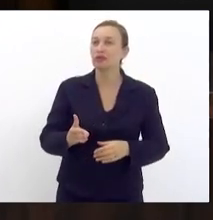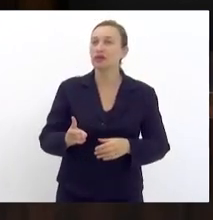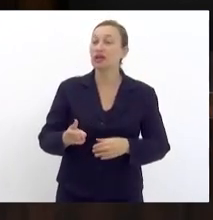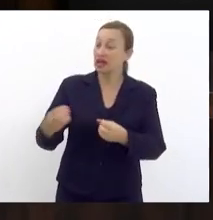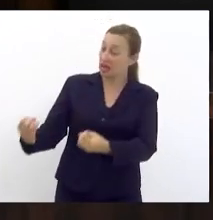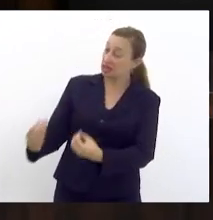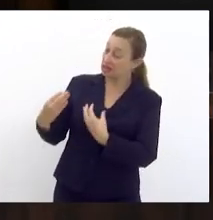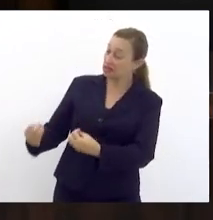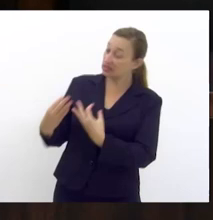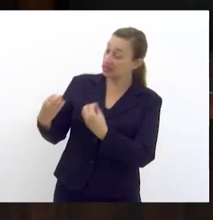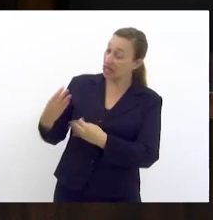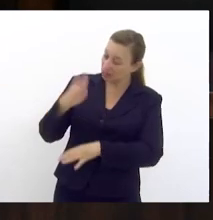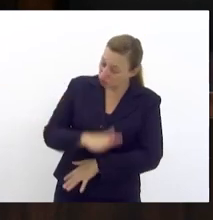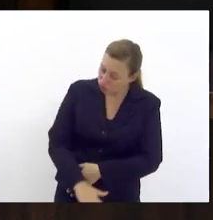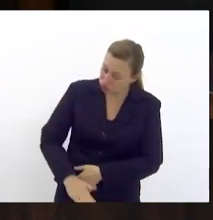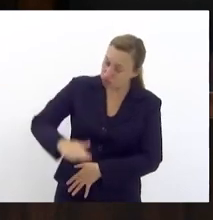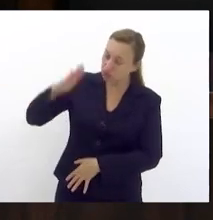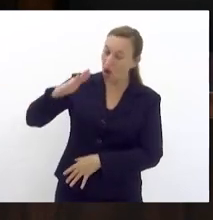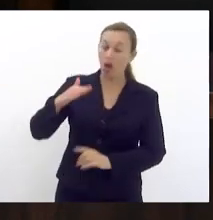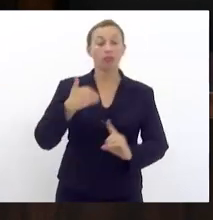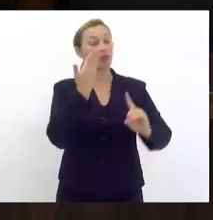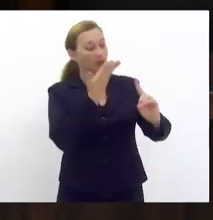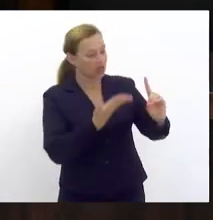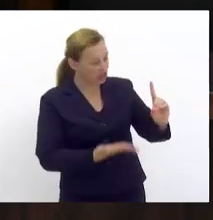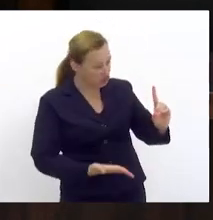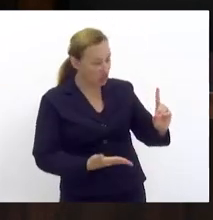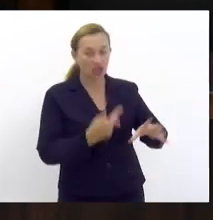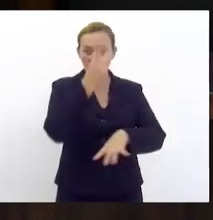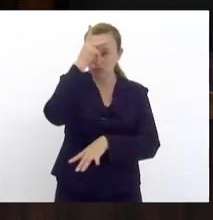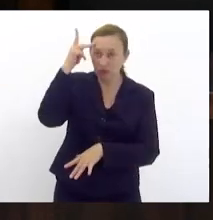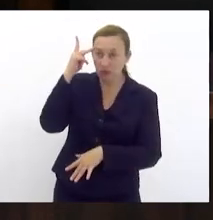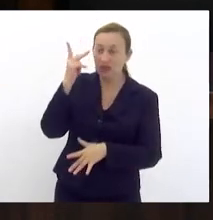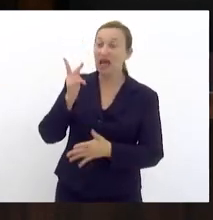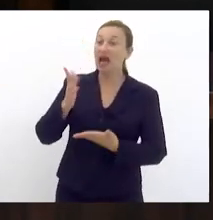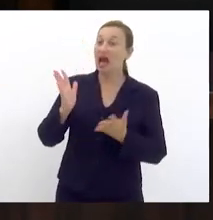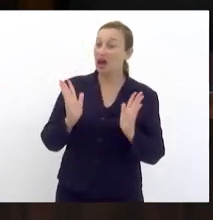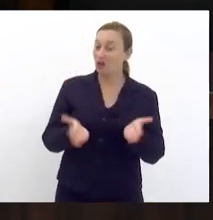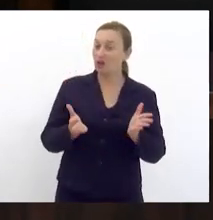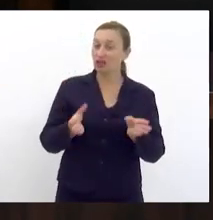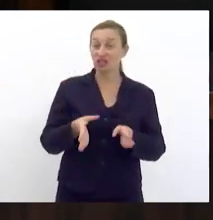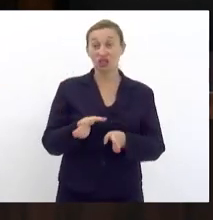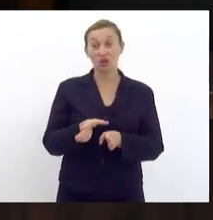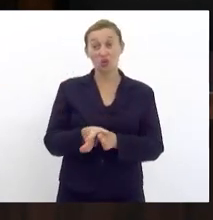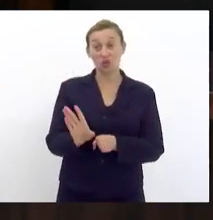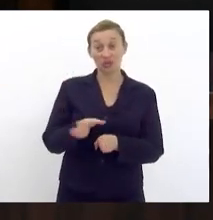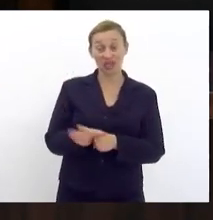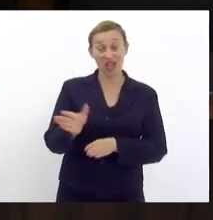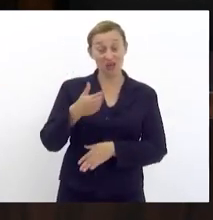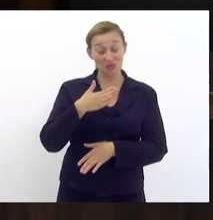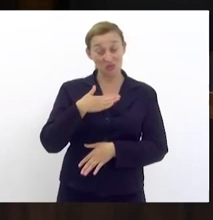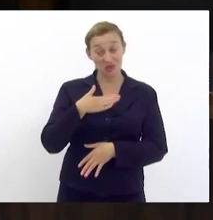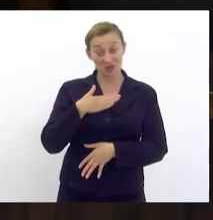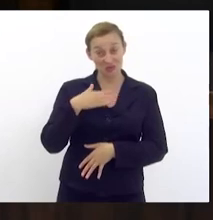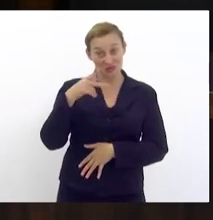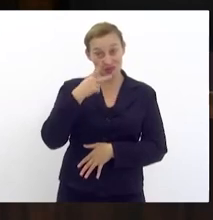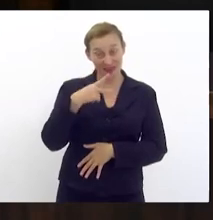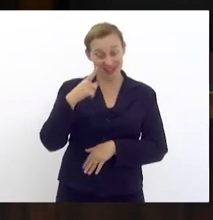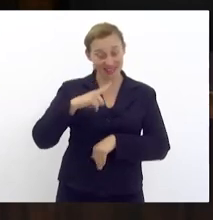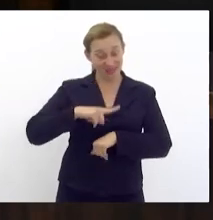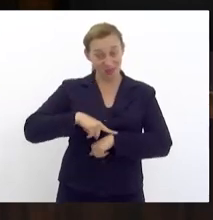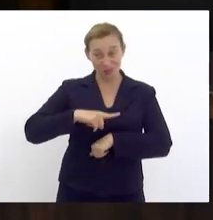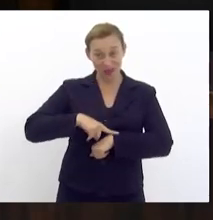sempre procurar homenagear. Mas agora eu vou deixar meu conselheiro aqui, conceder a palavra a ele nesse